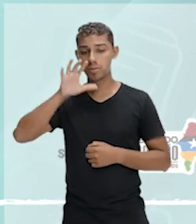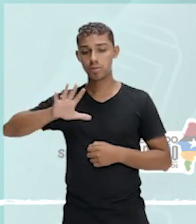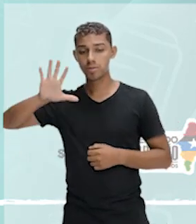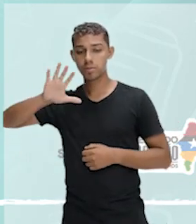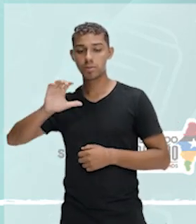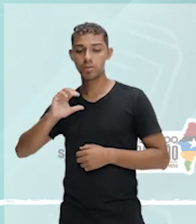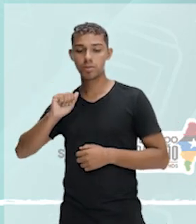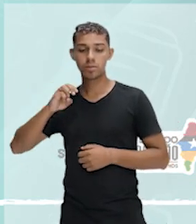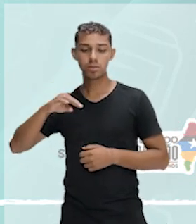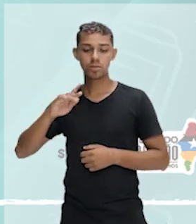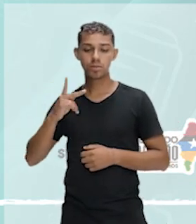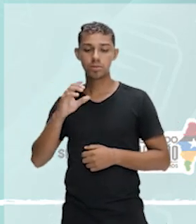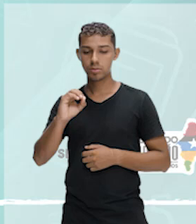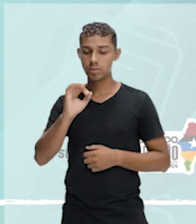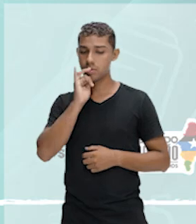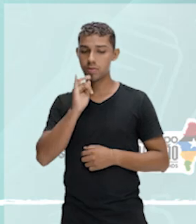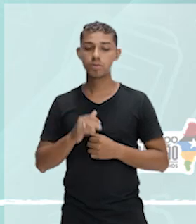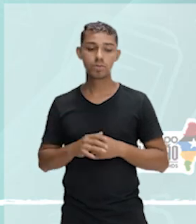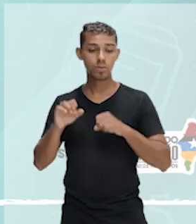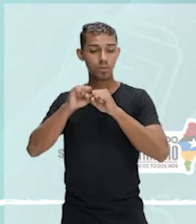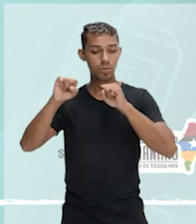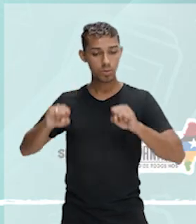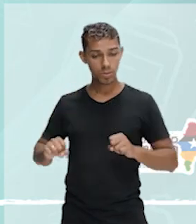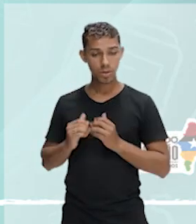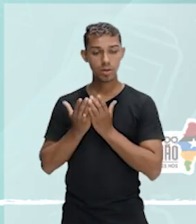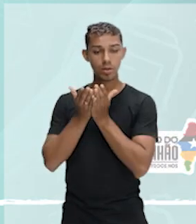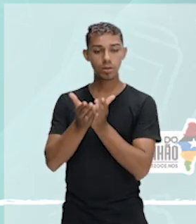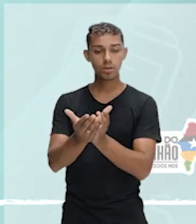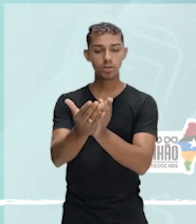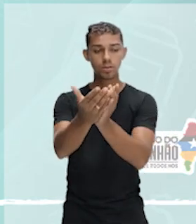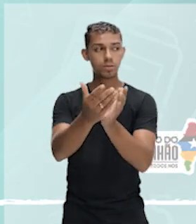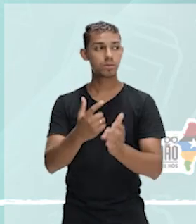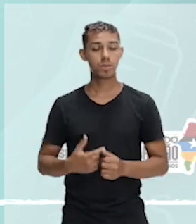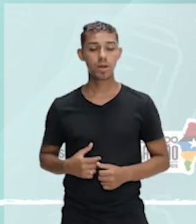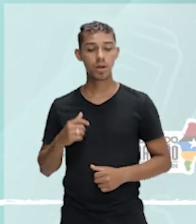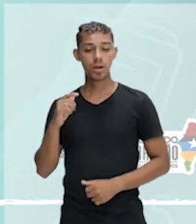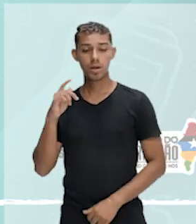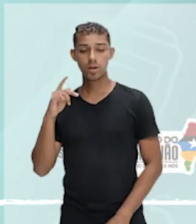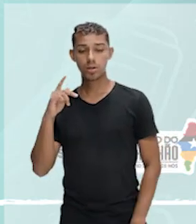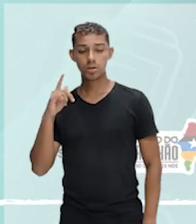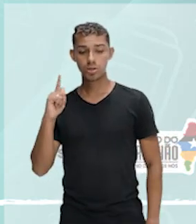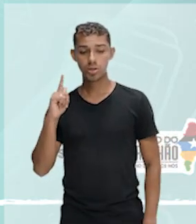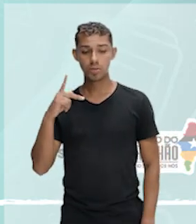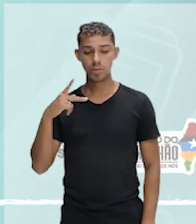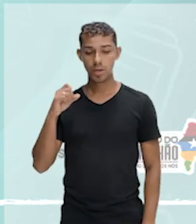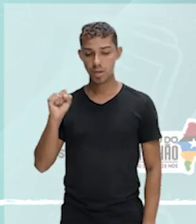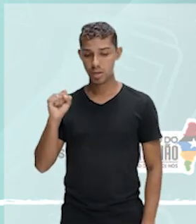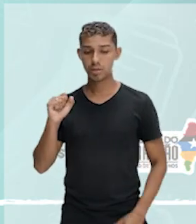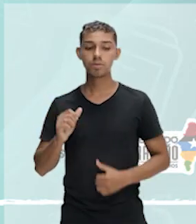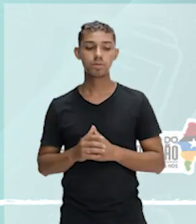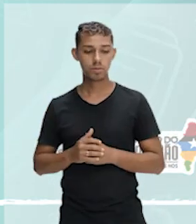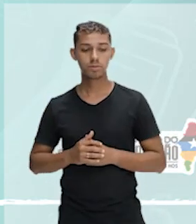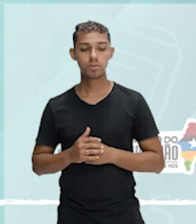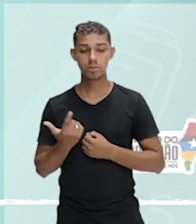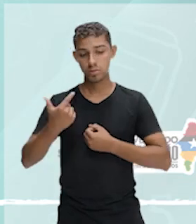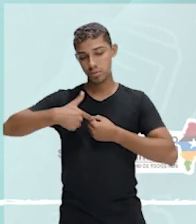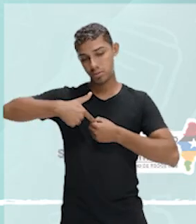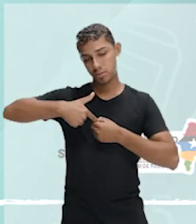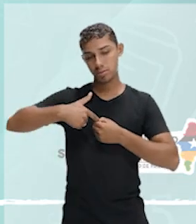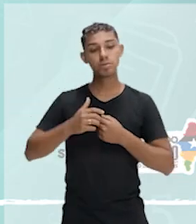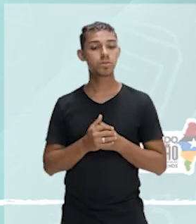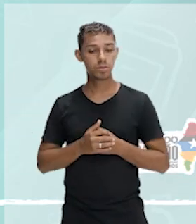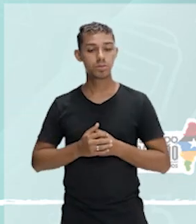da estrada, el sistema de navegação de GPS, que é o nosso GPS, tá? tá? Gasolina, gasóleo,